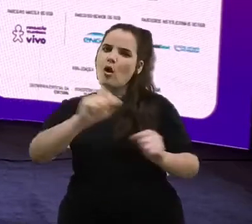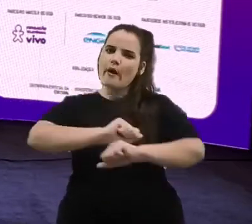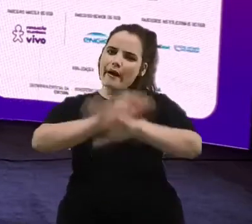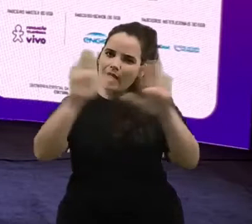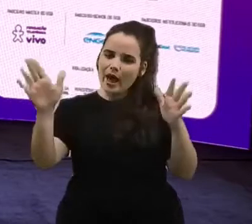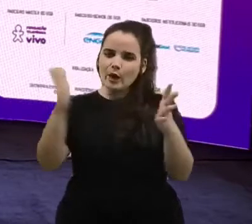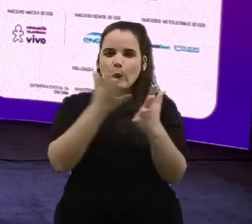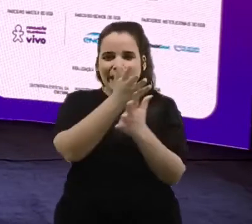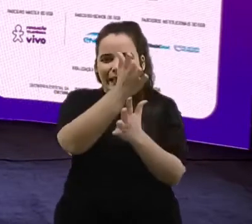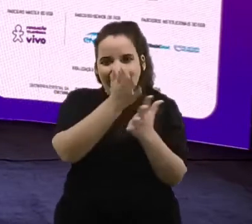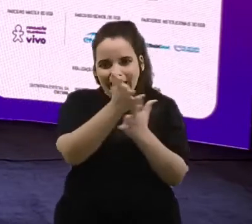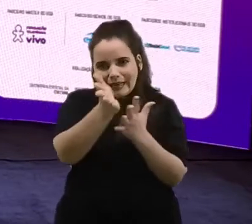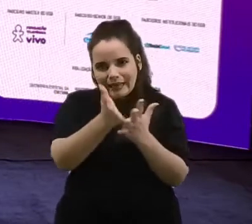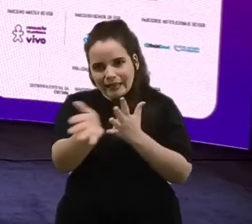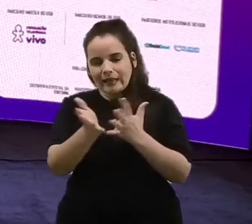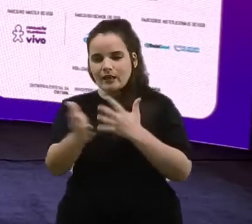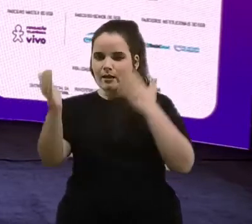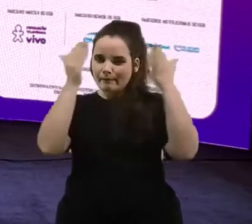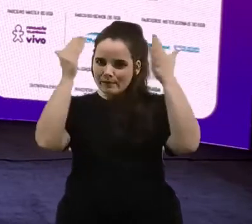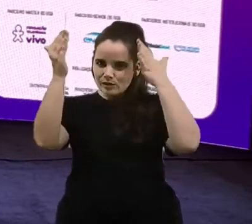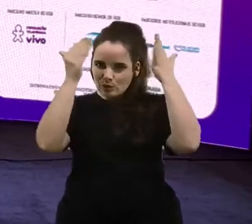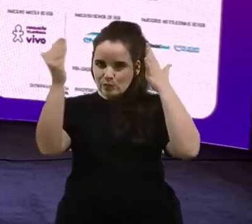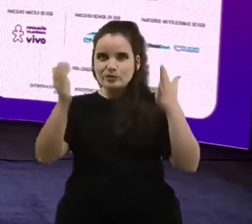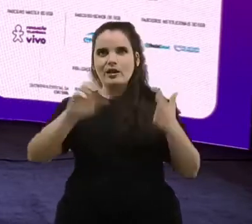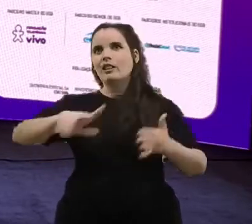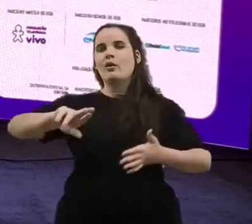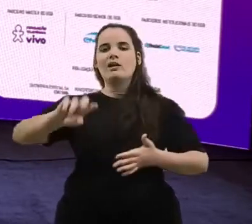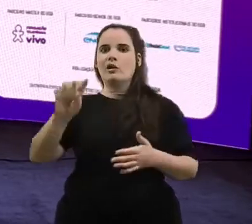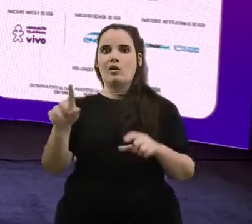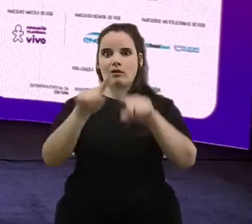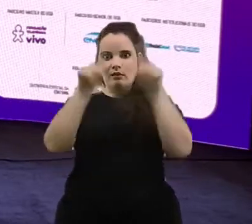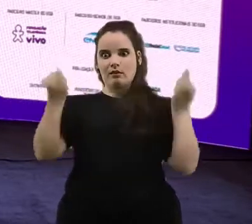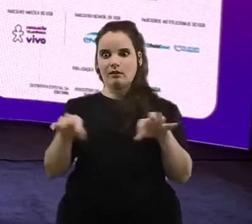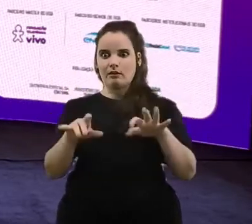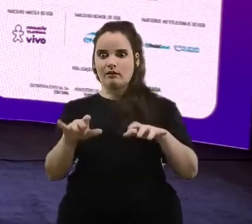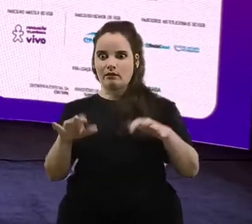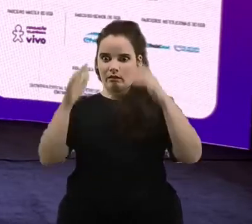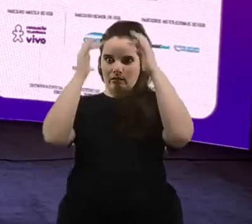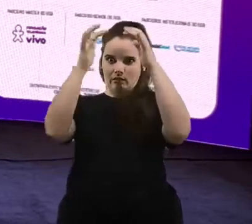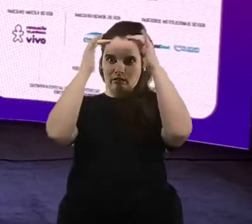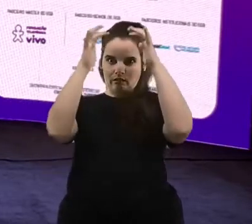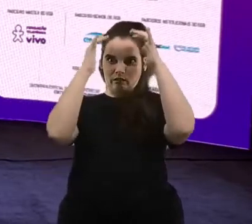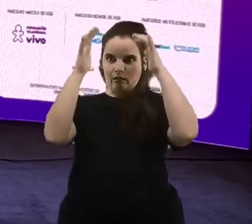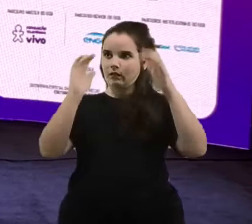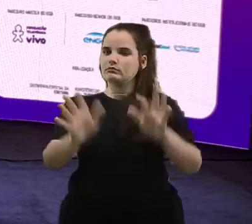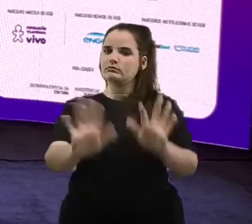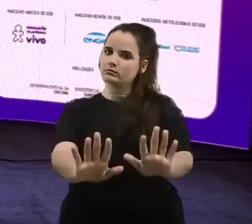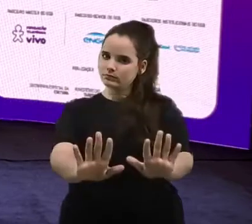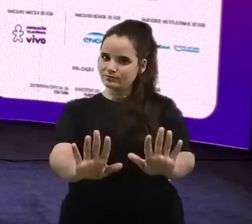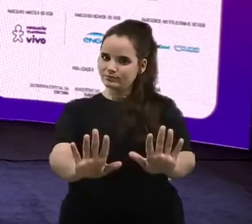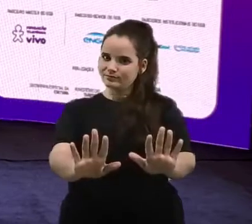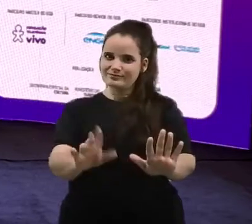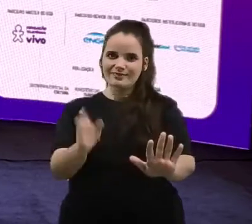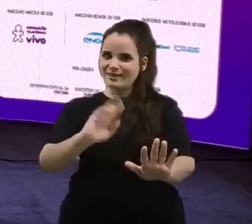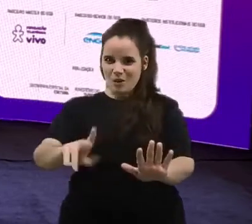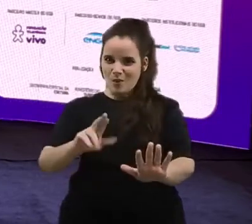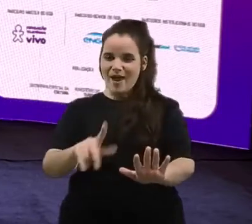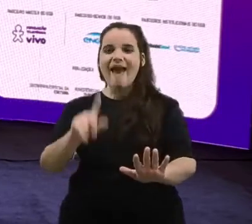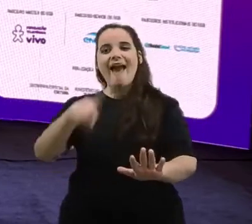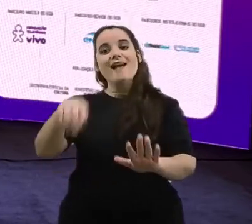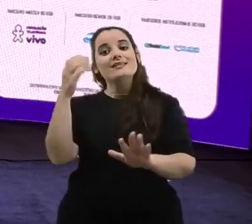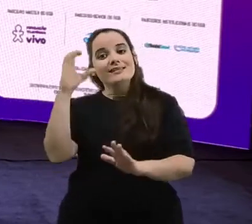falando somente de máquina, de redes neurais, de machine learning, nós estamos falando de toda uma ciência